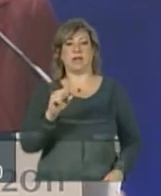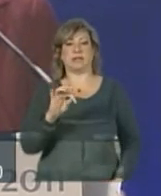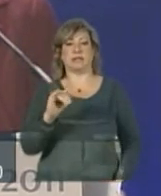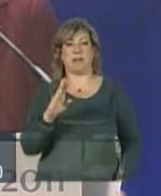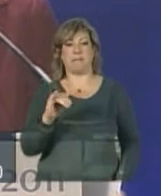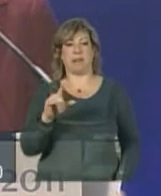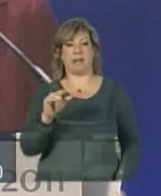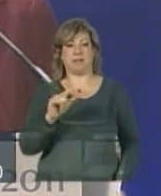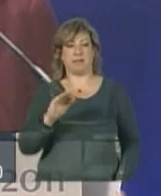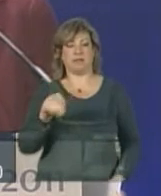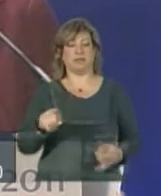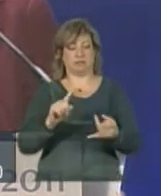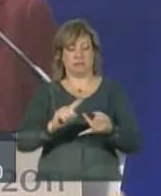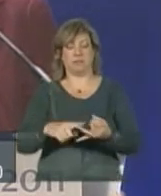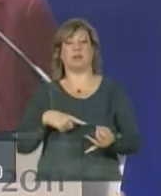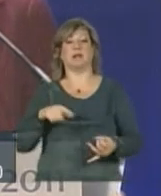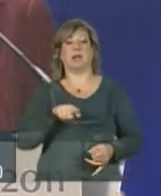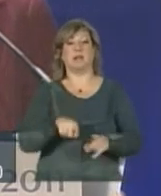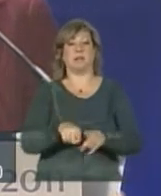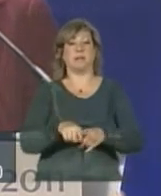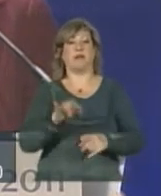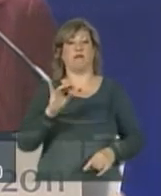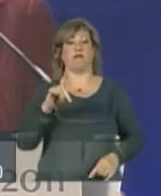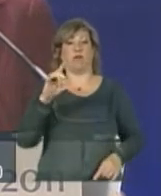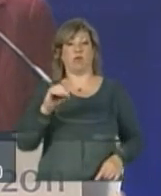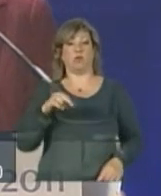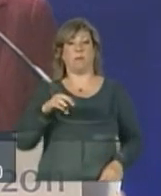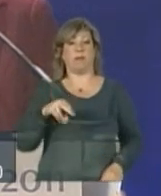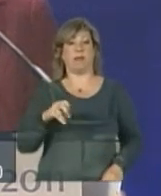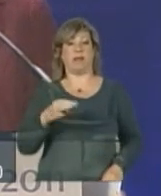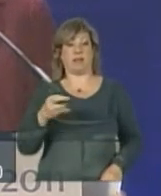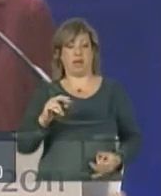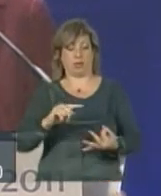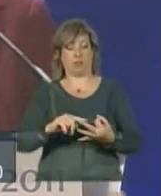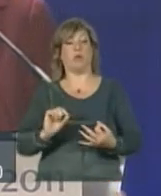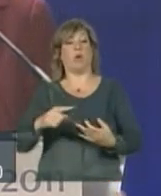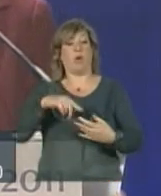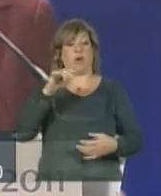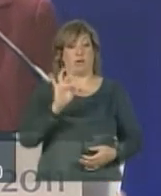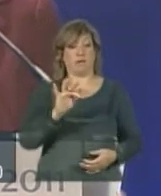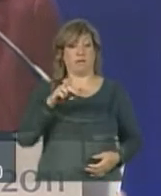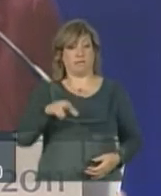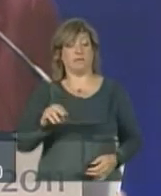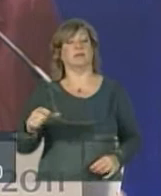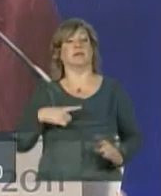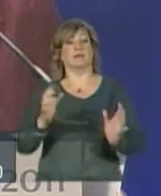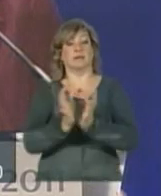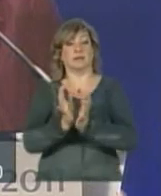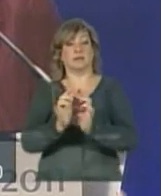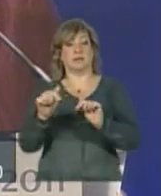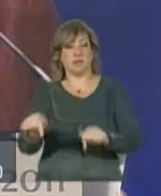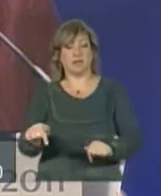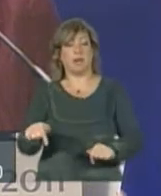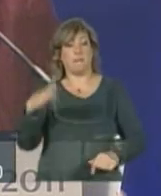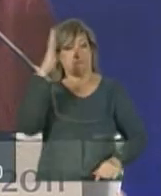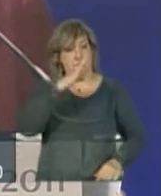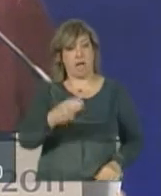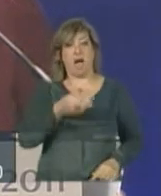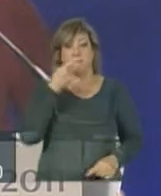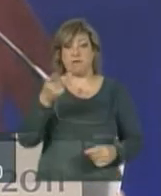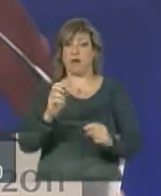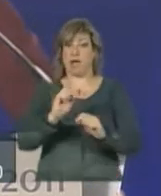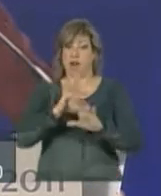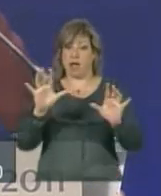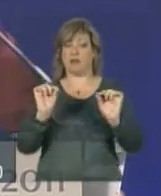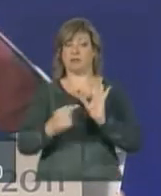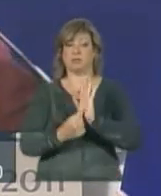Fundo Monetário. No que se refere ao Fundo Monetário, a posição do Brasil foi clara. Nós nos dispunhamos